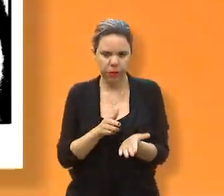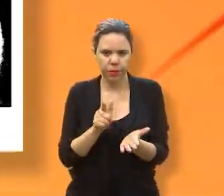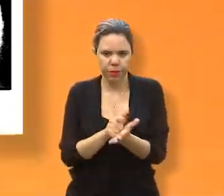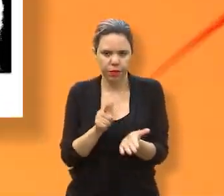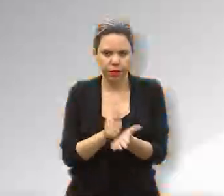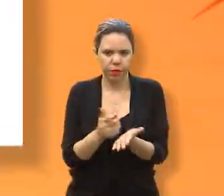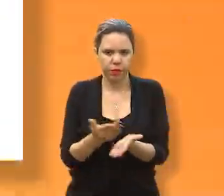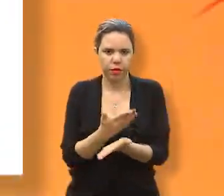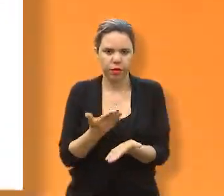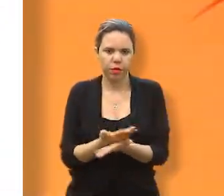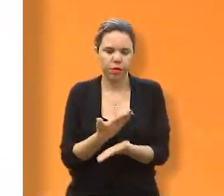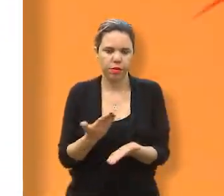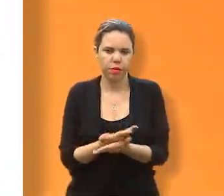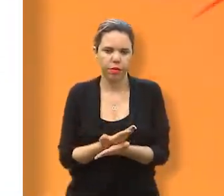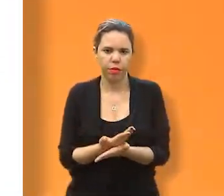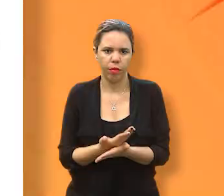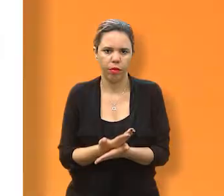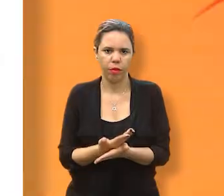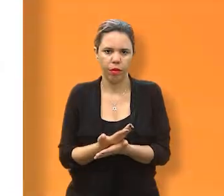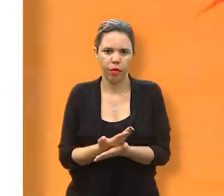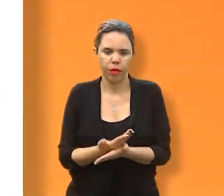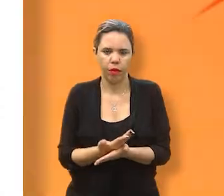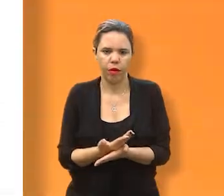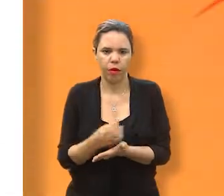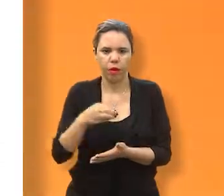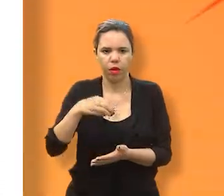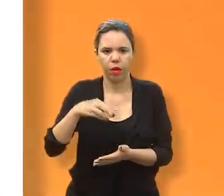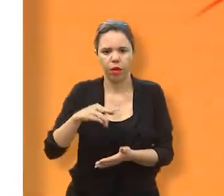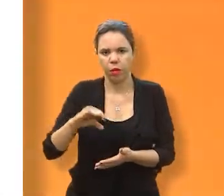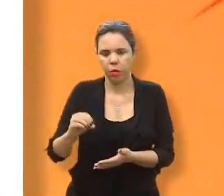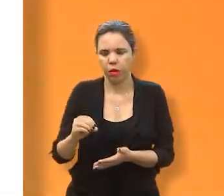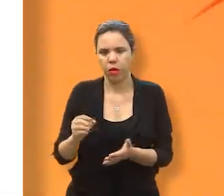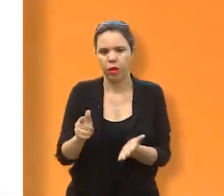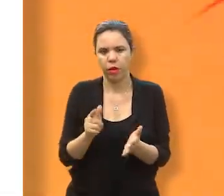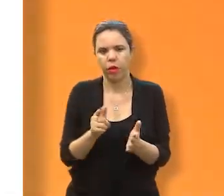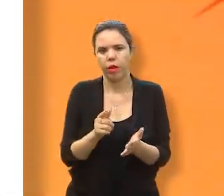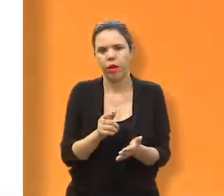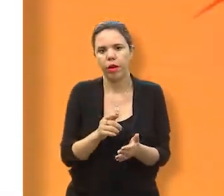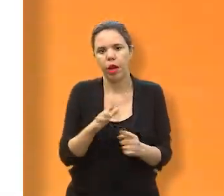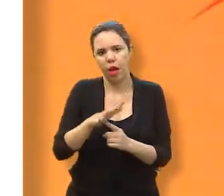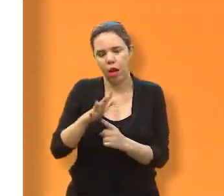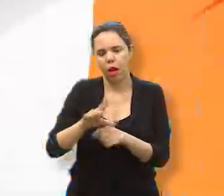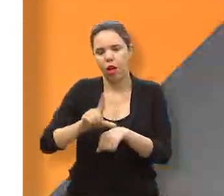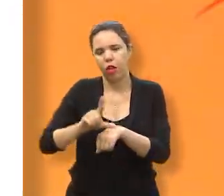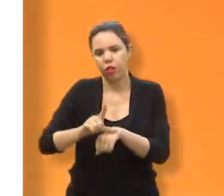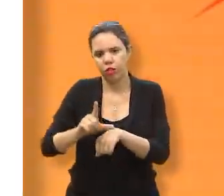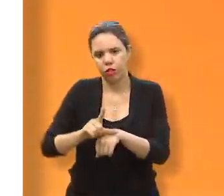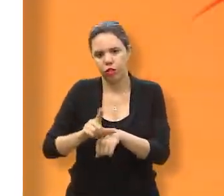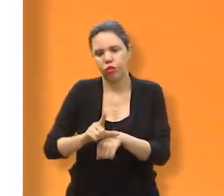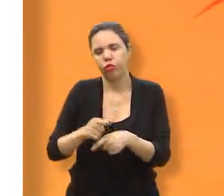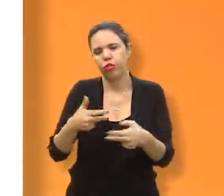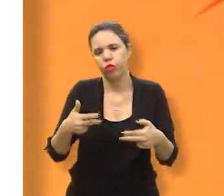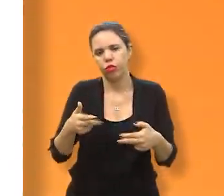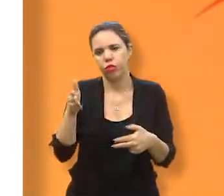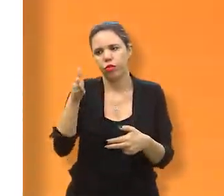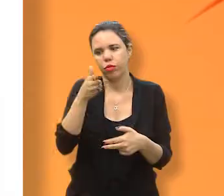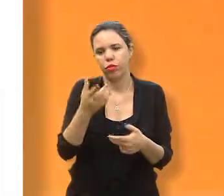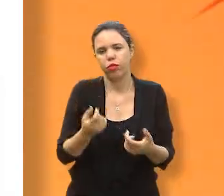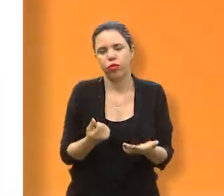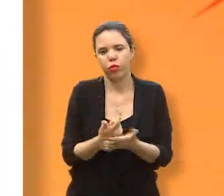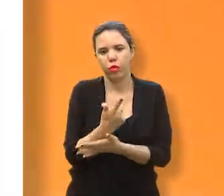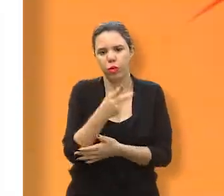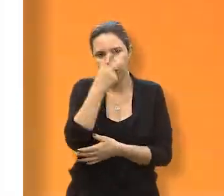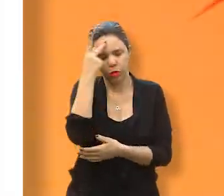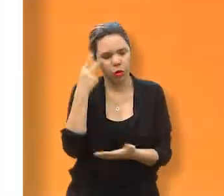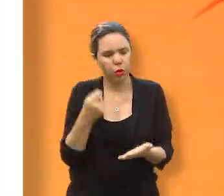coloco na Comic Shop, lá com o Márcio, ou na Banca da Lagoa com o Rafael, ele é preço de custo. Muitas vezes eu pago para os caras